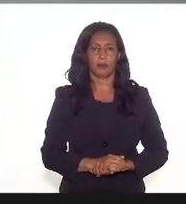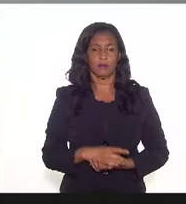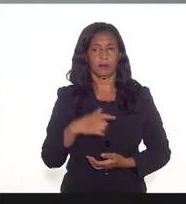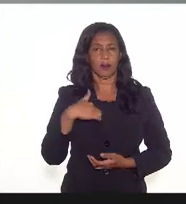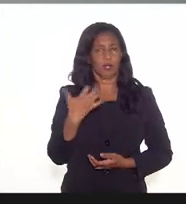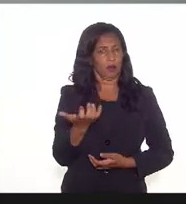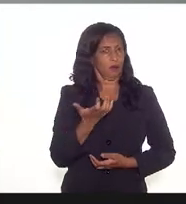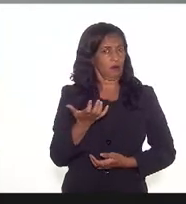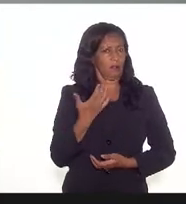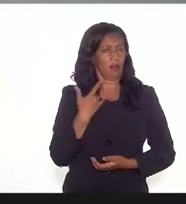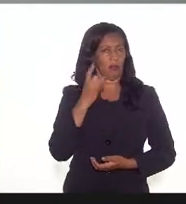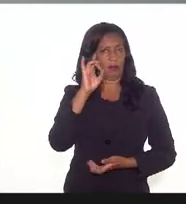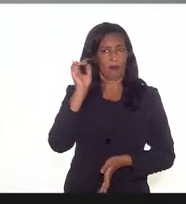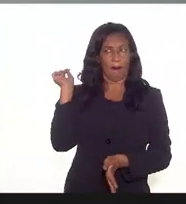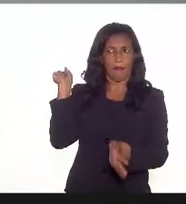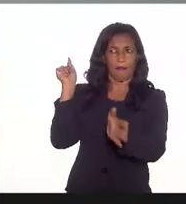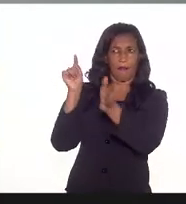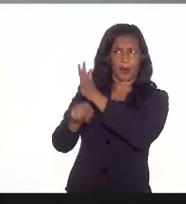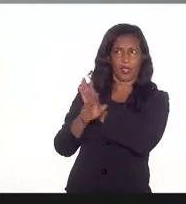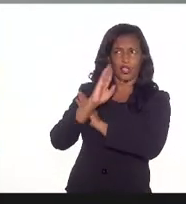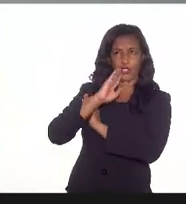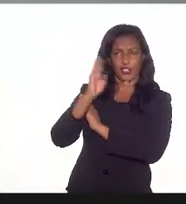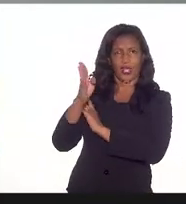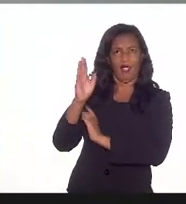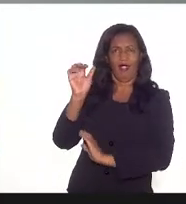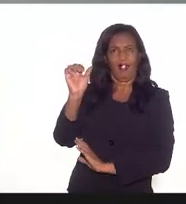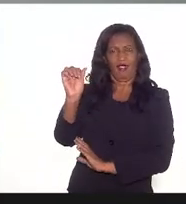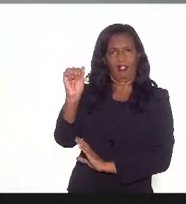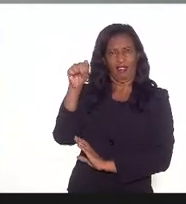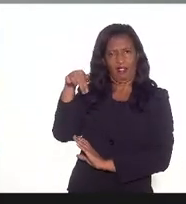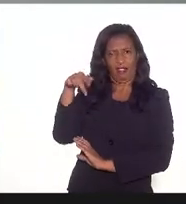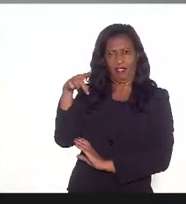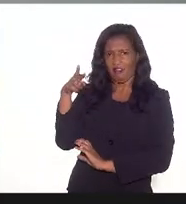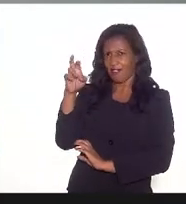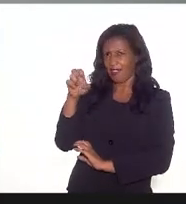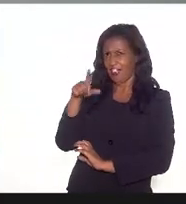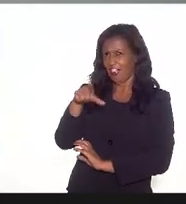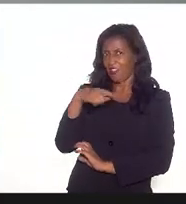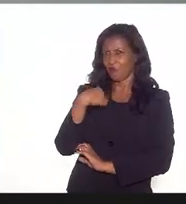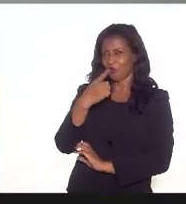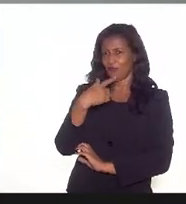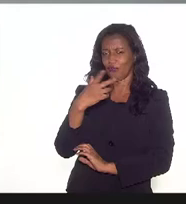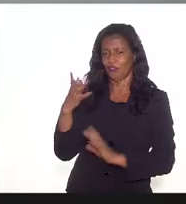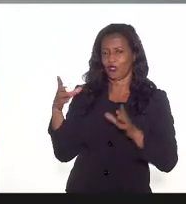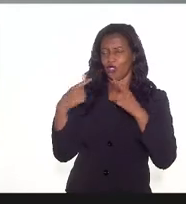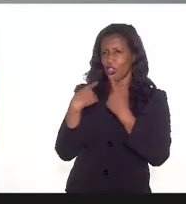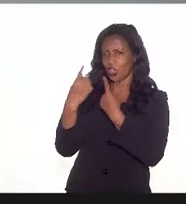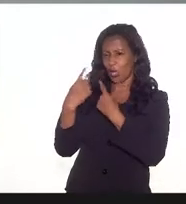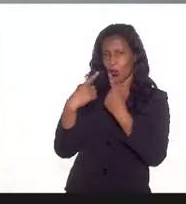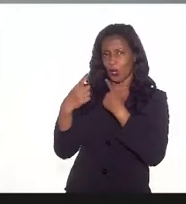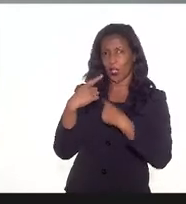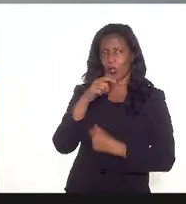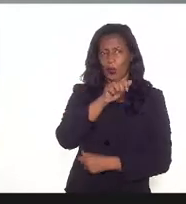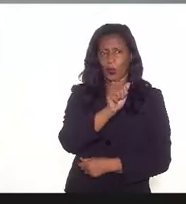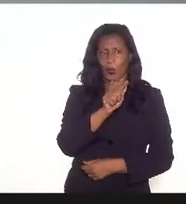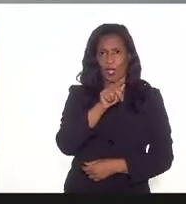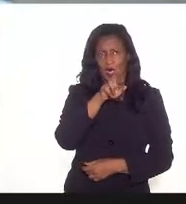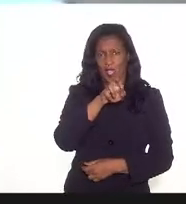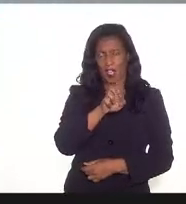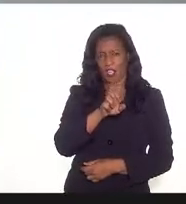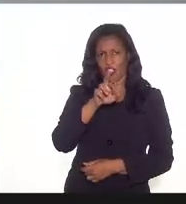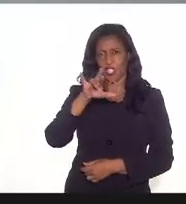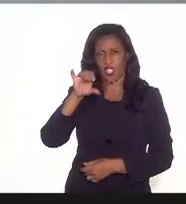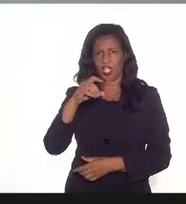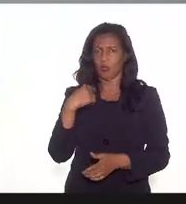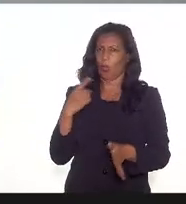quero fazer uma pergunta aqui ao André, já que estamos, estou entendendo, Luiz Paulo, nós estamos nesse bloco dialogando com a AGRIO, eu queria